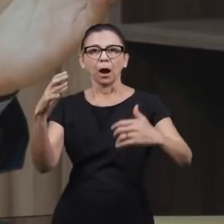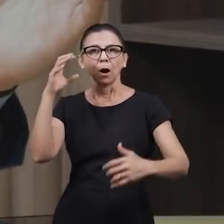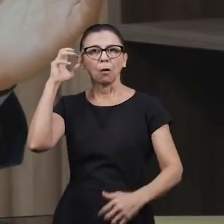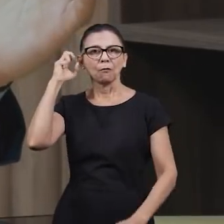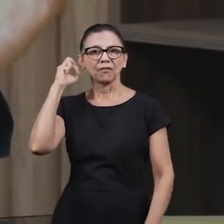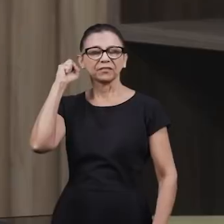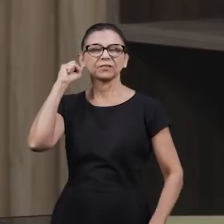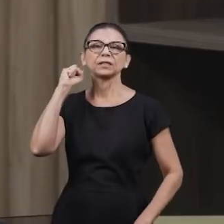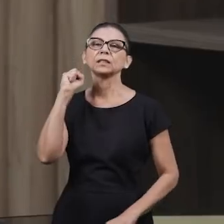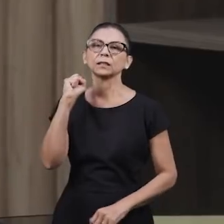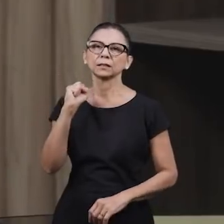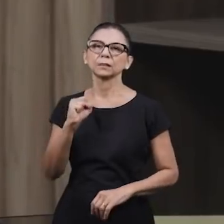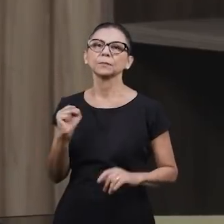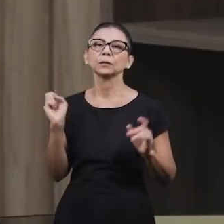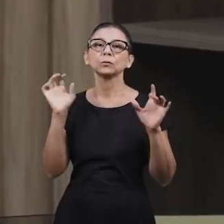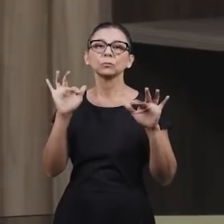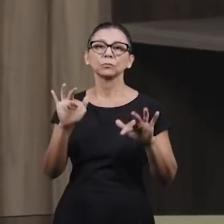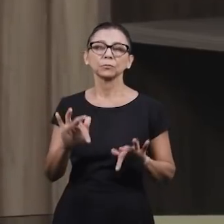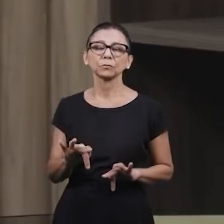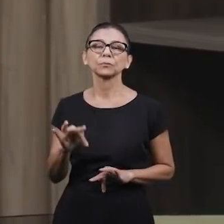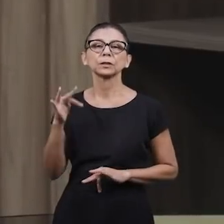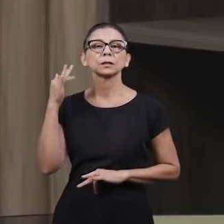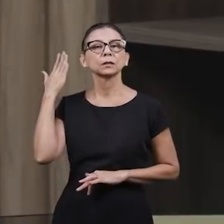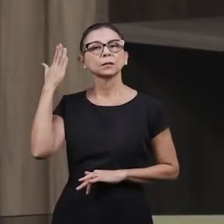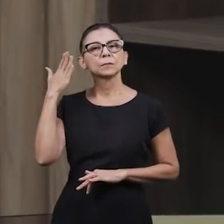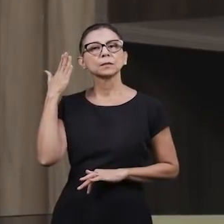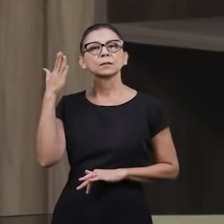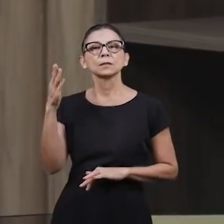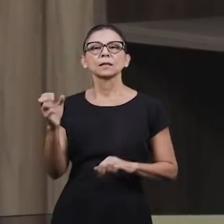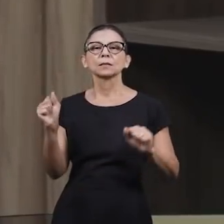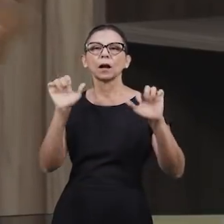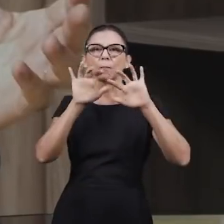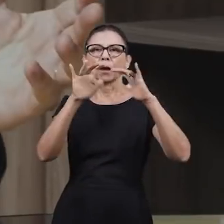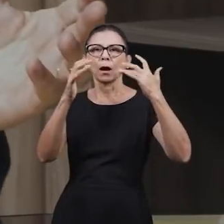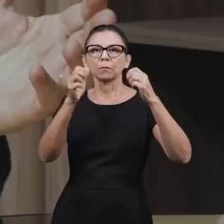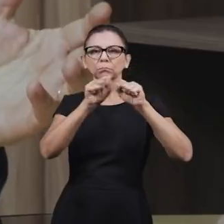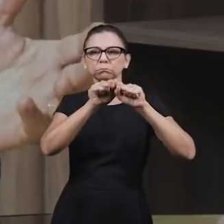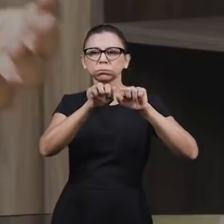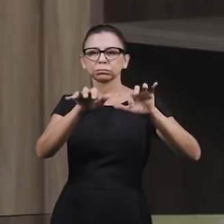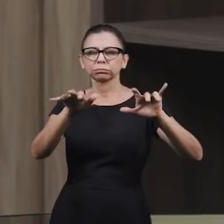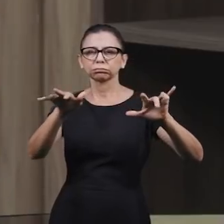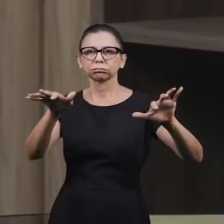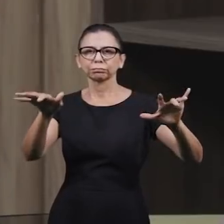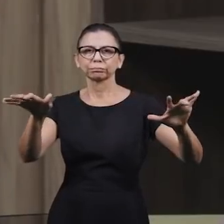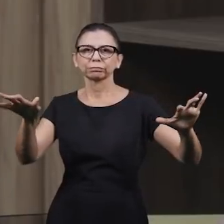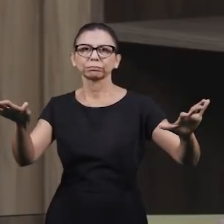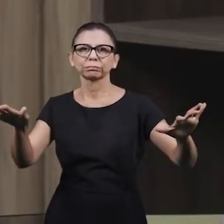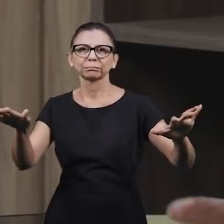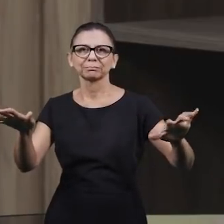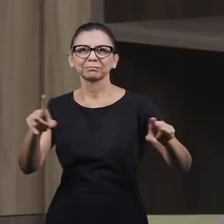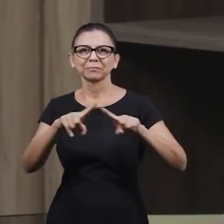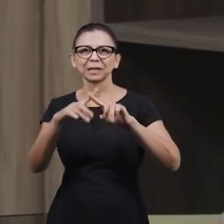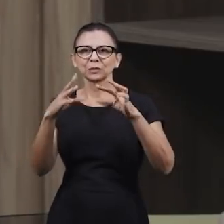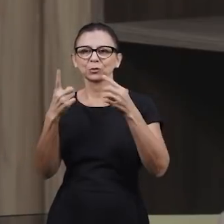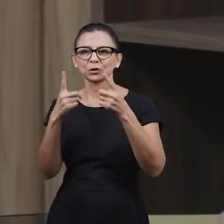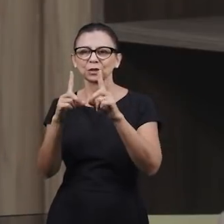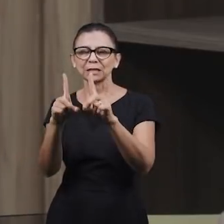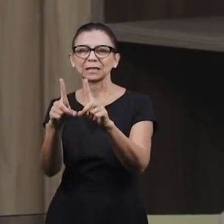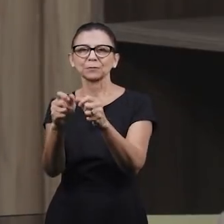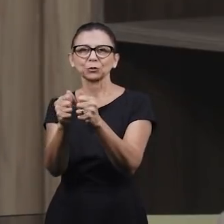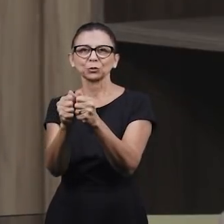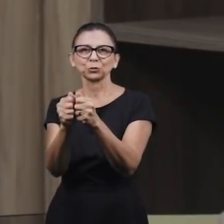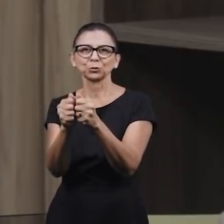ouvia. Mas ao findar da mensagem, a multidão voltava para casa e os discípulos, a igreja, continuavam junto com